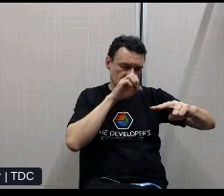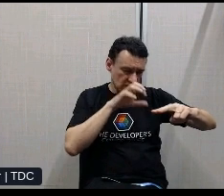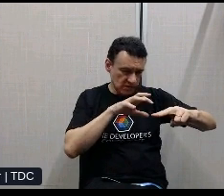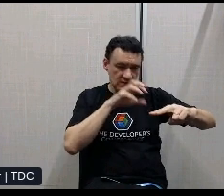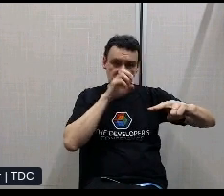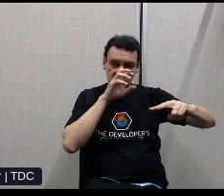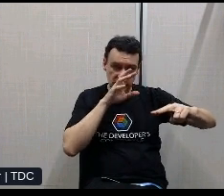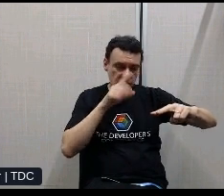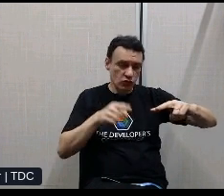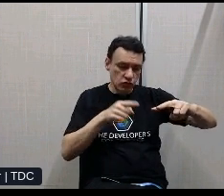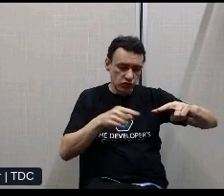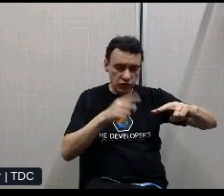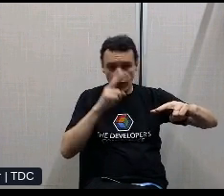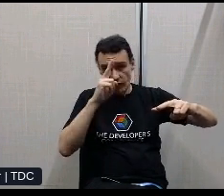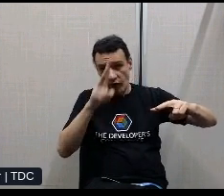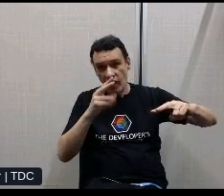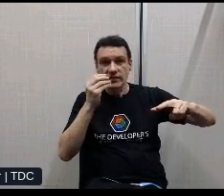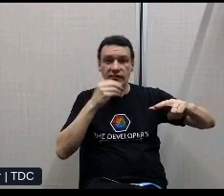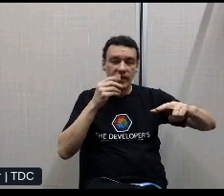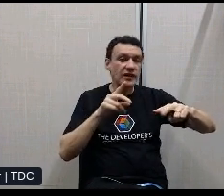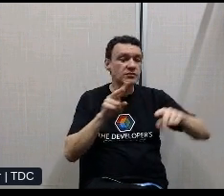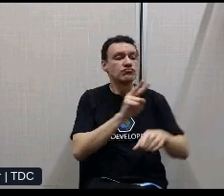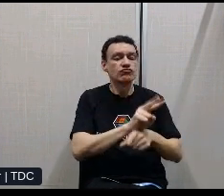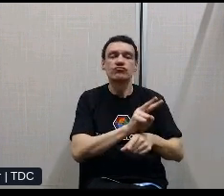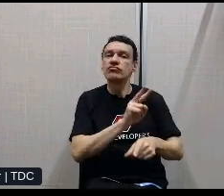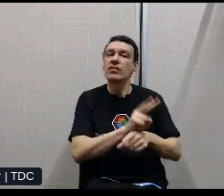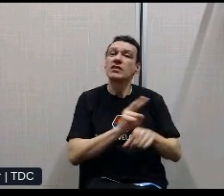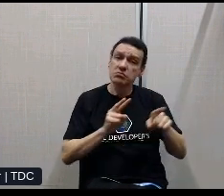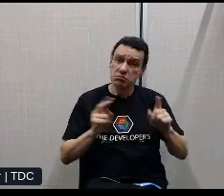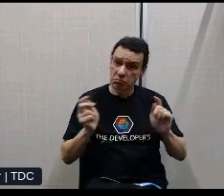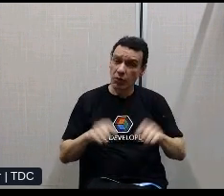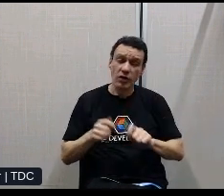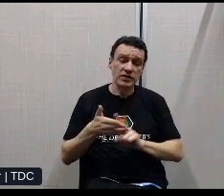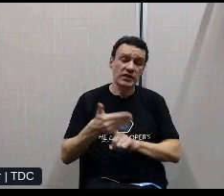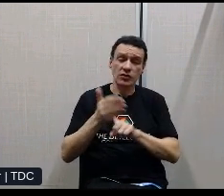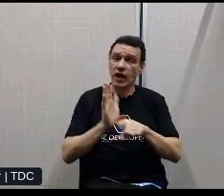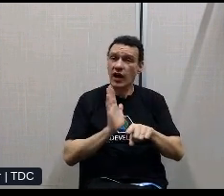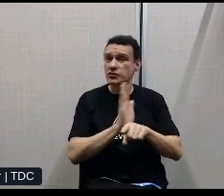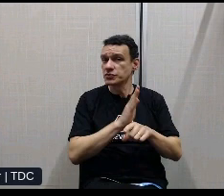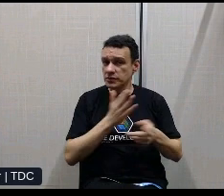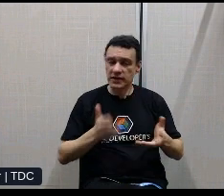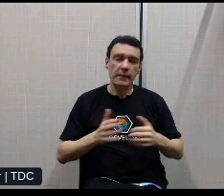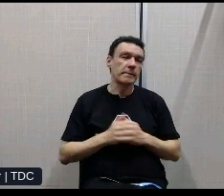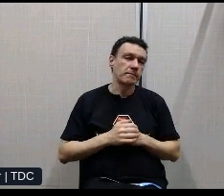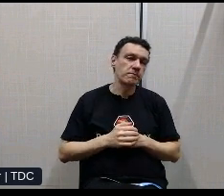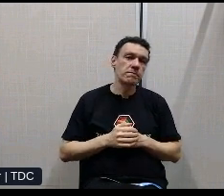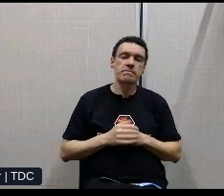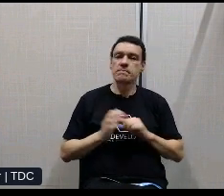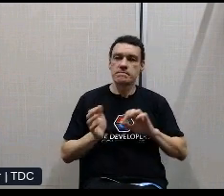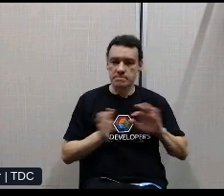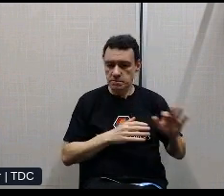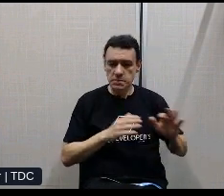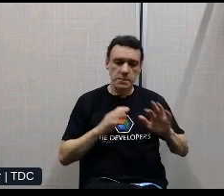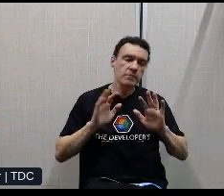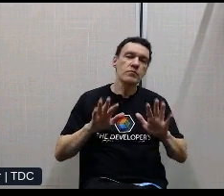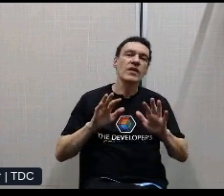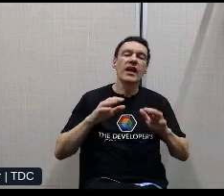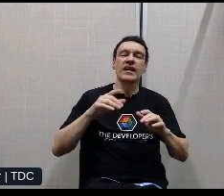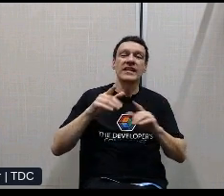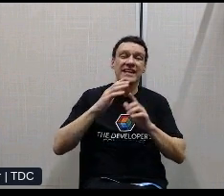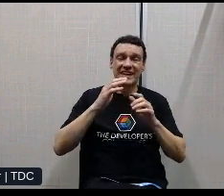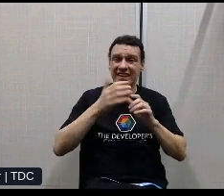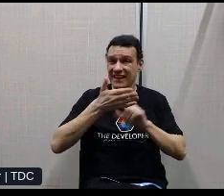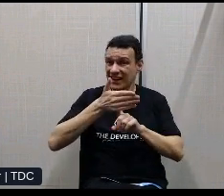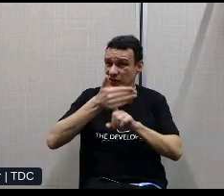também saiu, né? E aqui, gente, a equipe de terapia ocupacional da Casa de Cuidados utiliza tecnologias